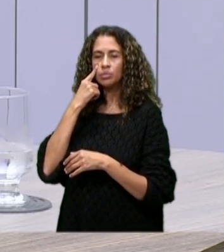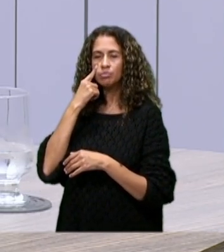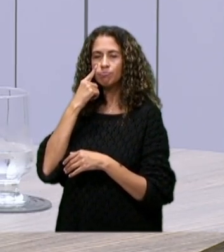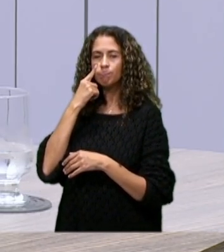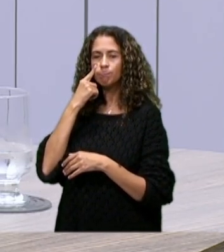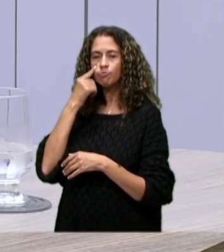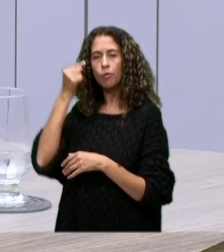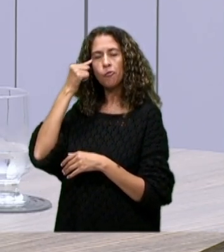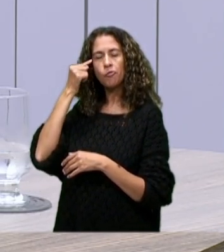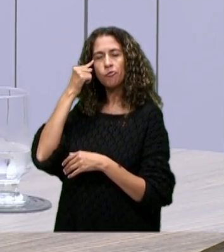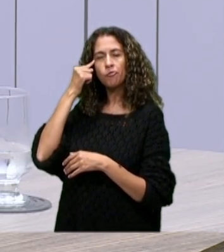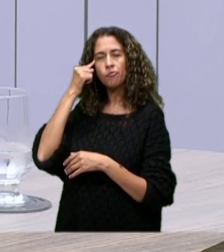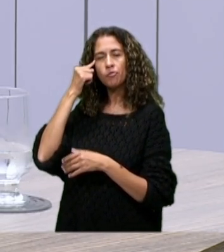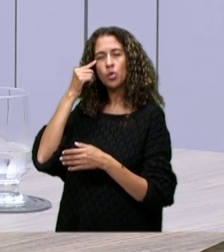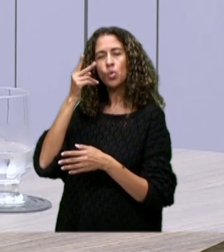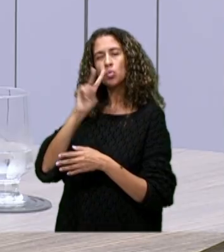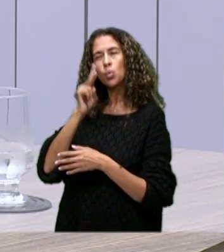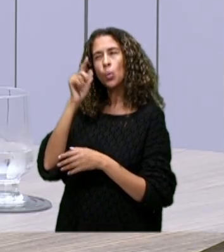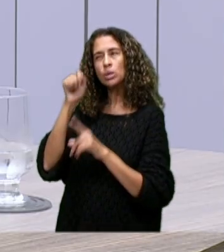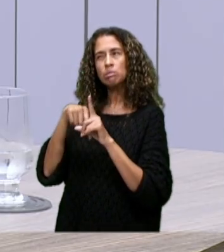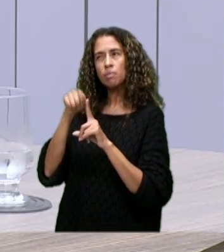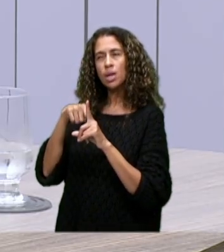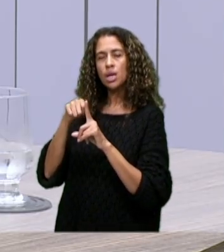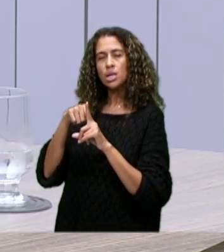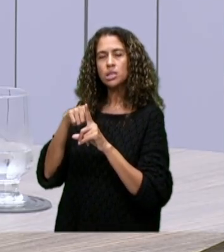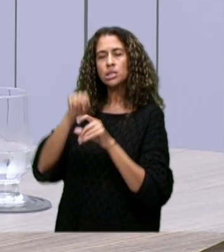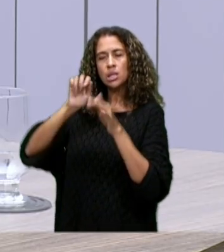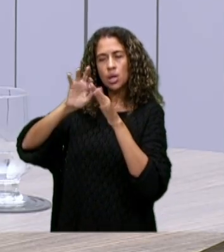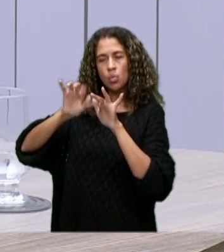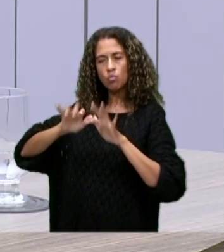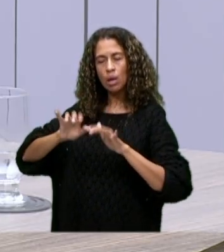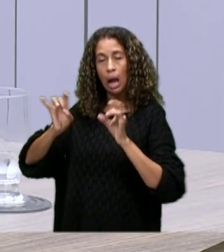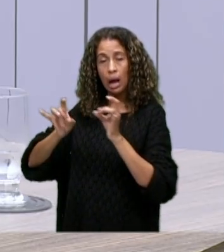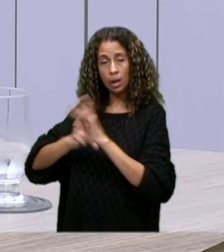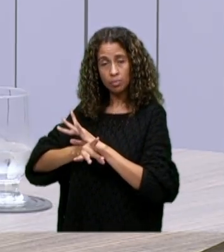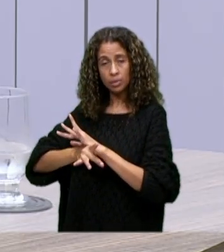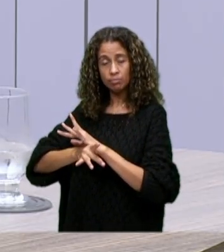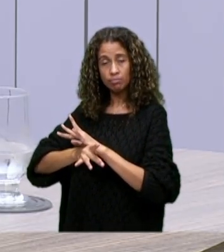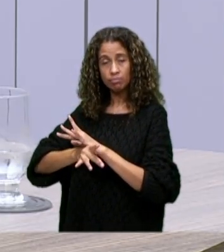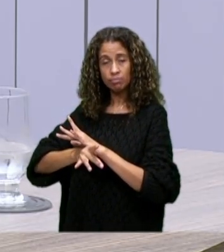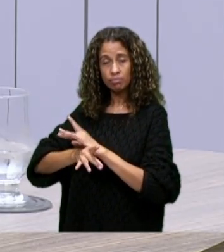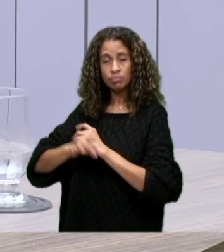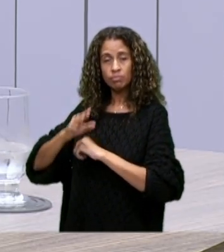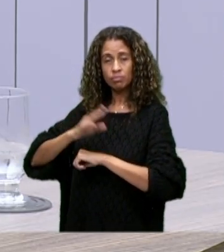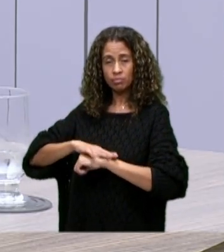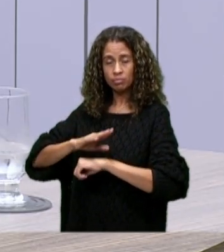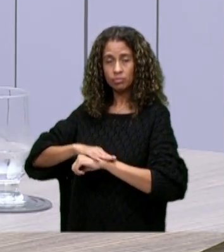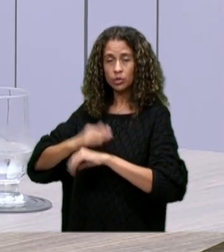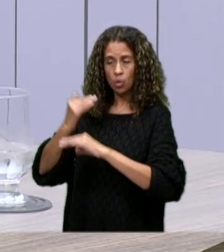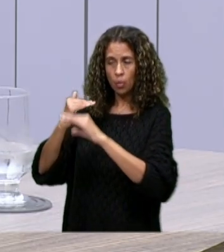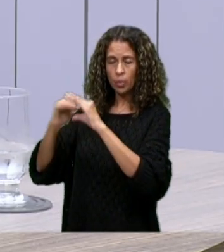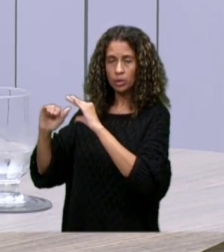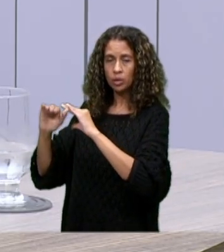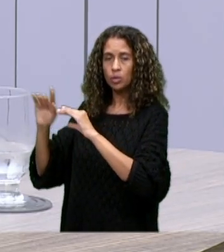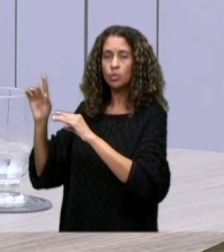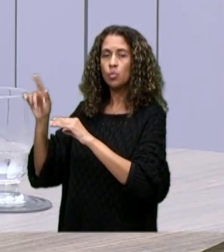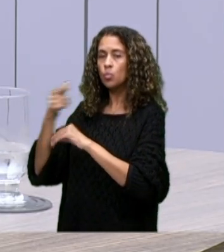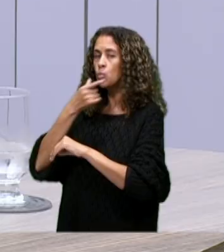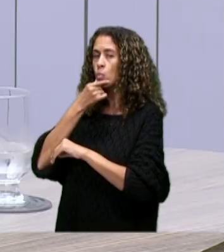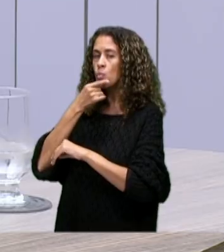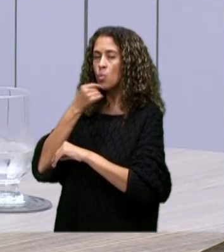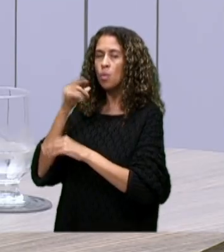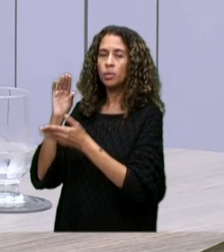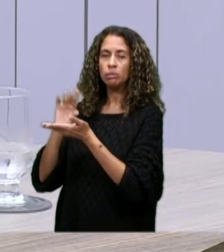de acho que uns 2 meses que eu escrevi. Enquanto eu mandei esse para o meu editor, ele ficou com ele